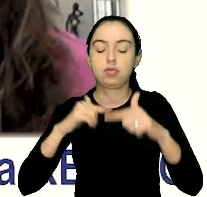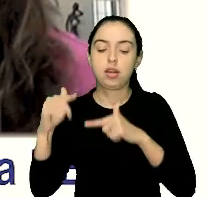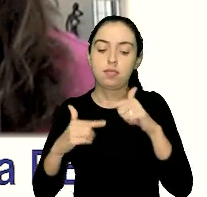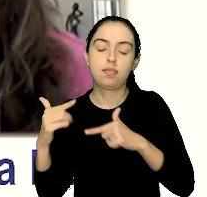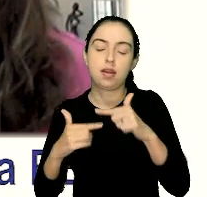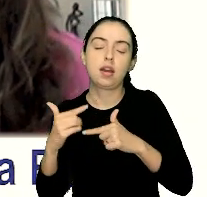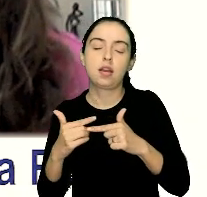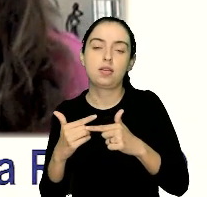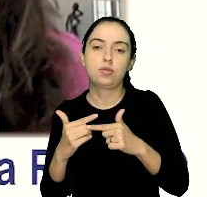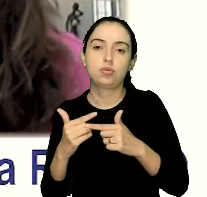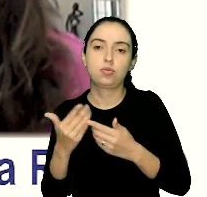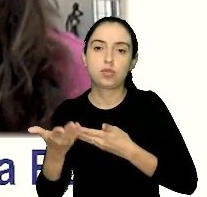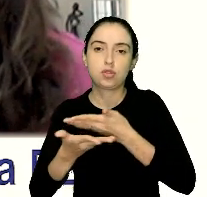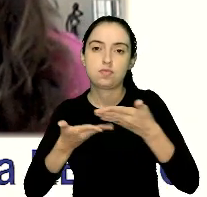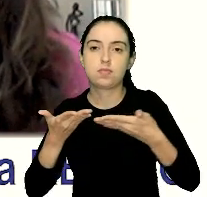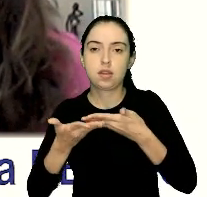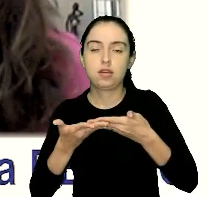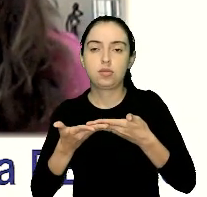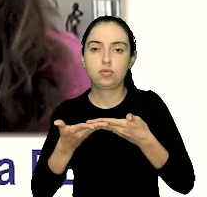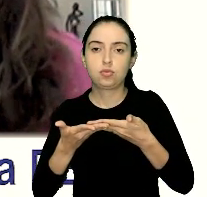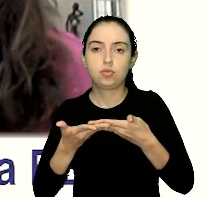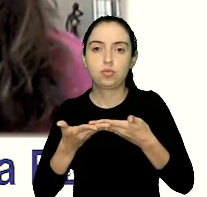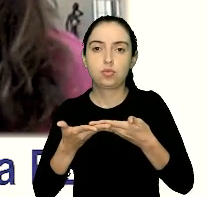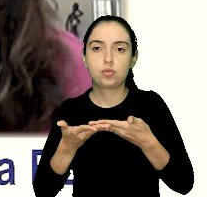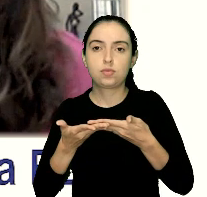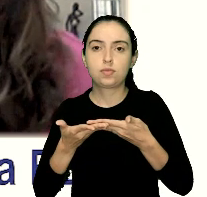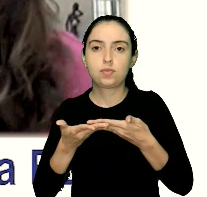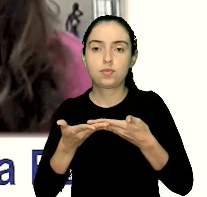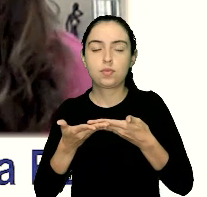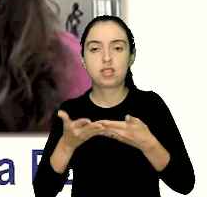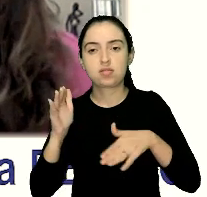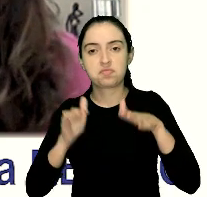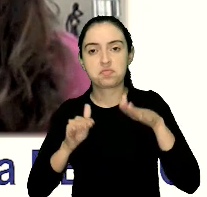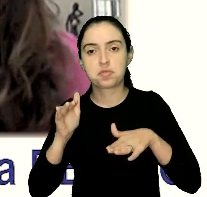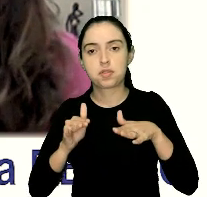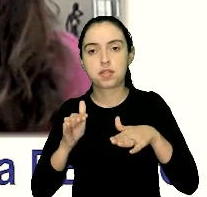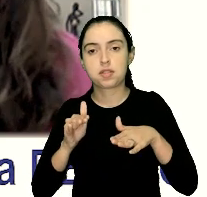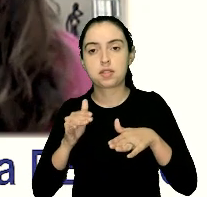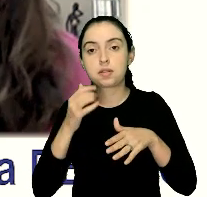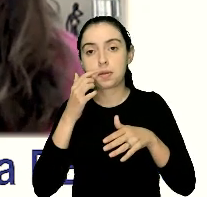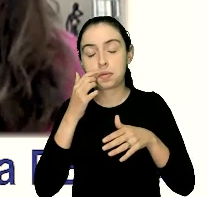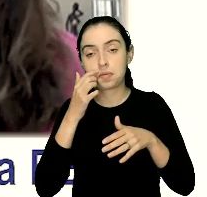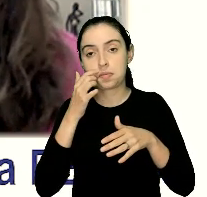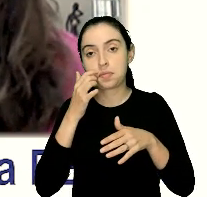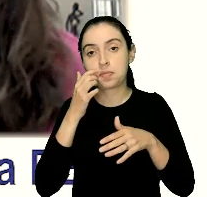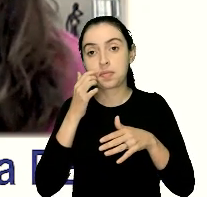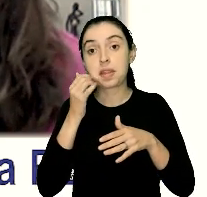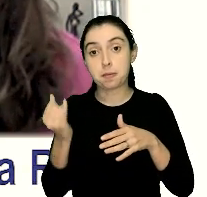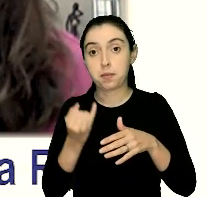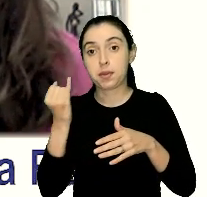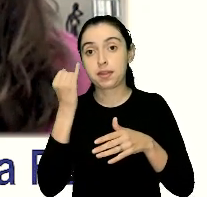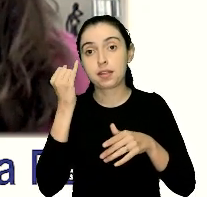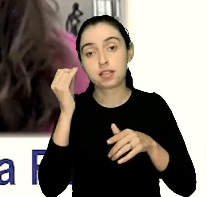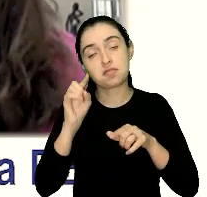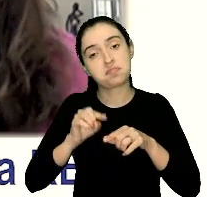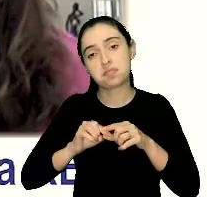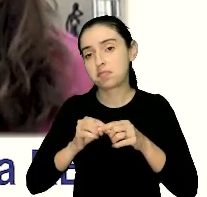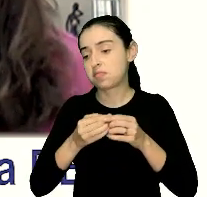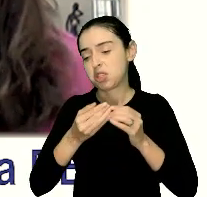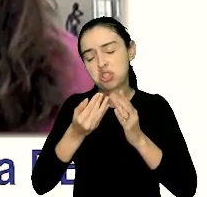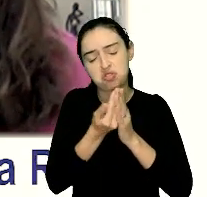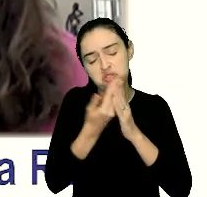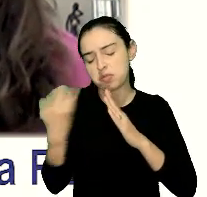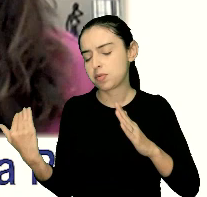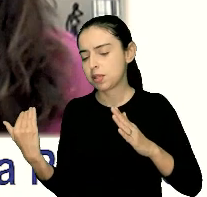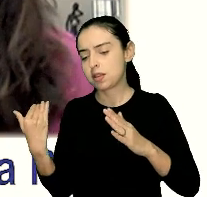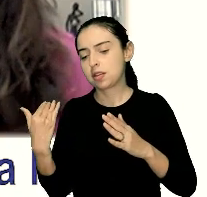que, por vezes, damos a necessária relevância, mas outras vezes não damos a necessária relevância, apesar